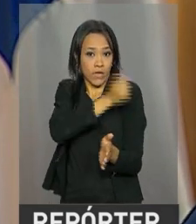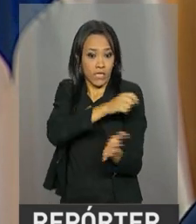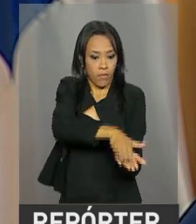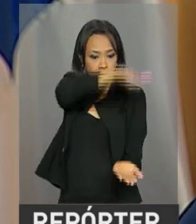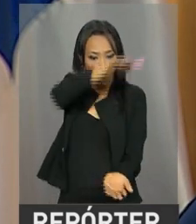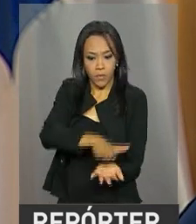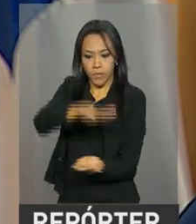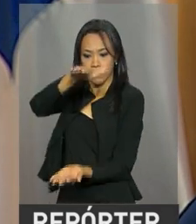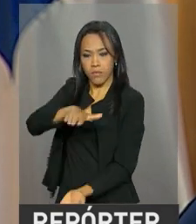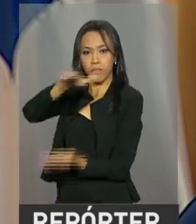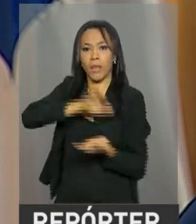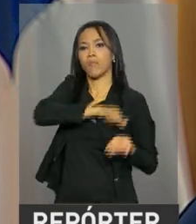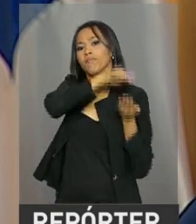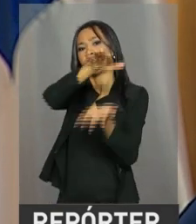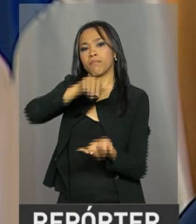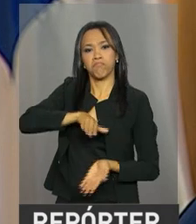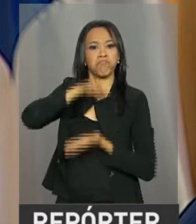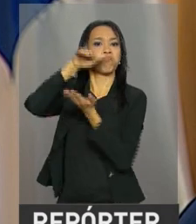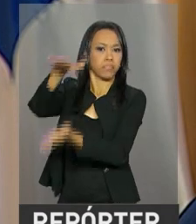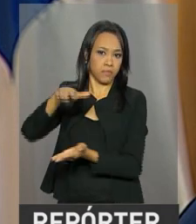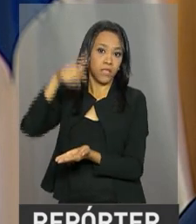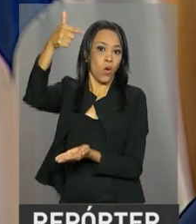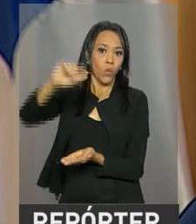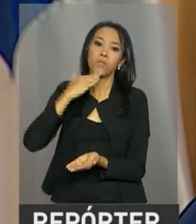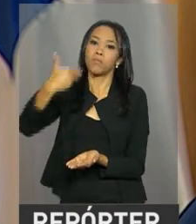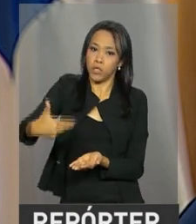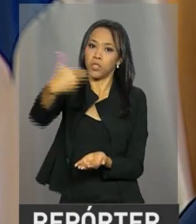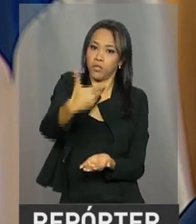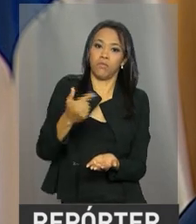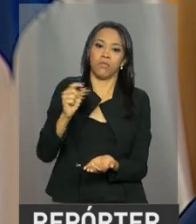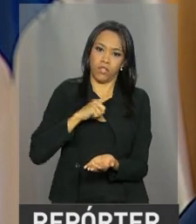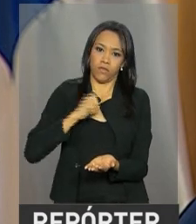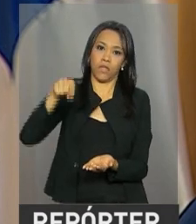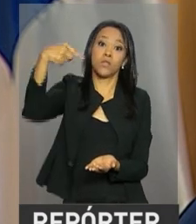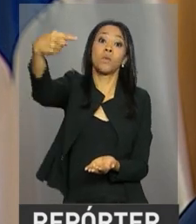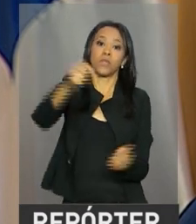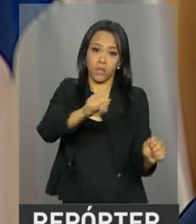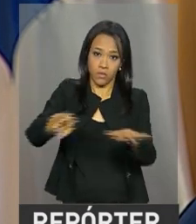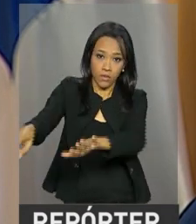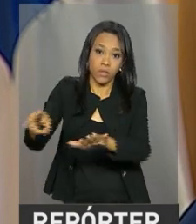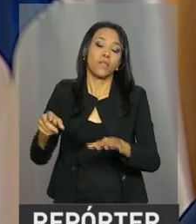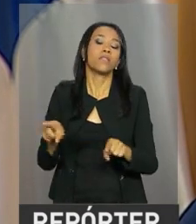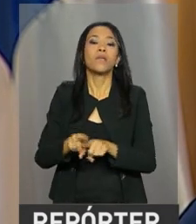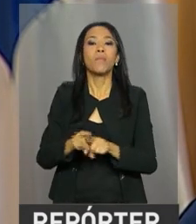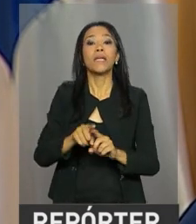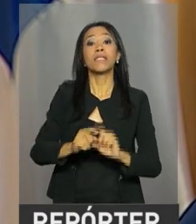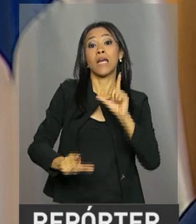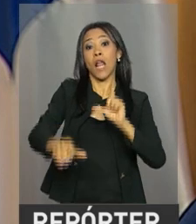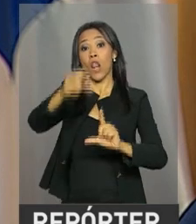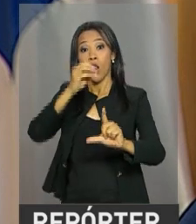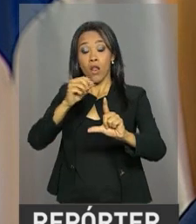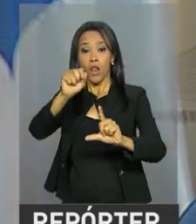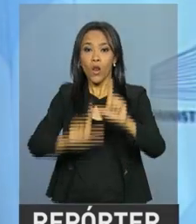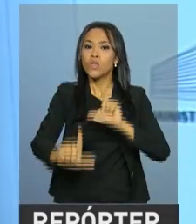demanda que venham a se apresentar nos nas próximas semanas bem como essa logística de distribuição ela